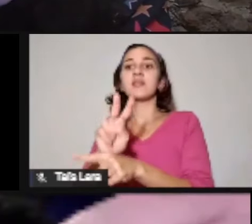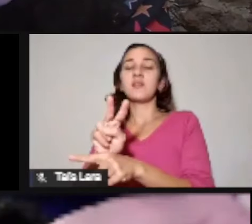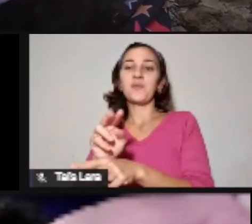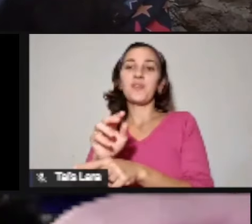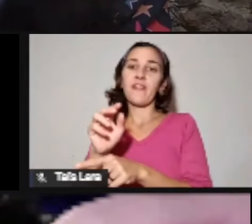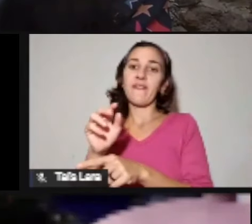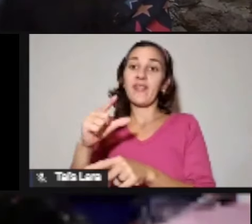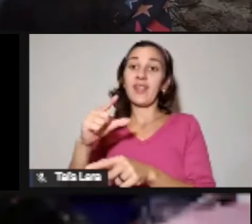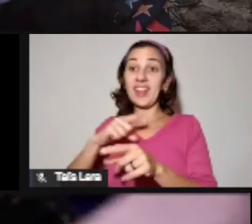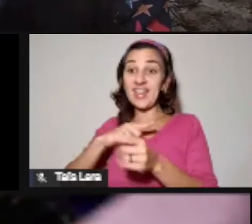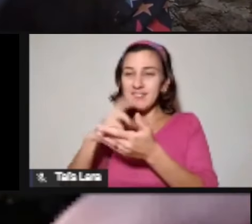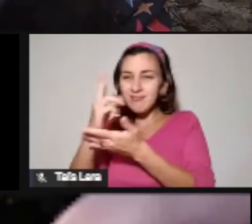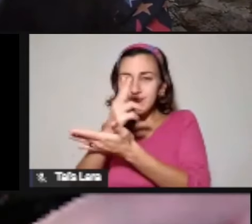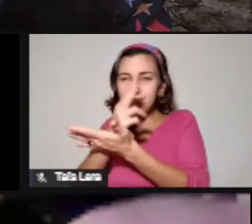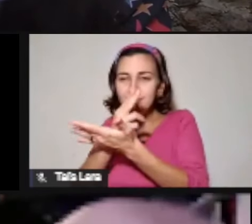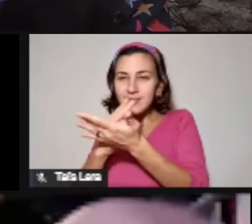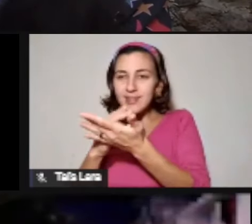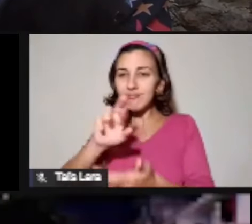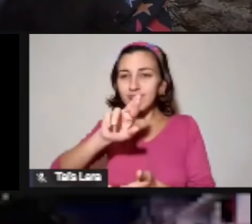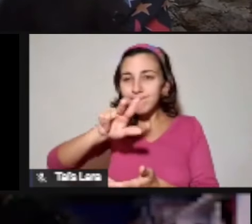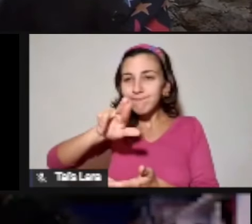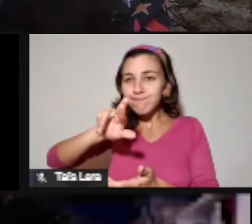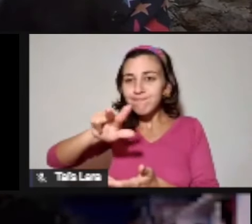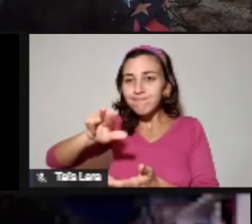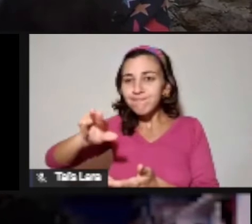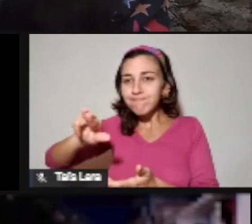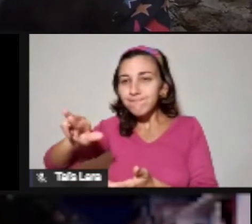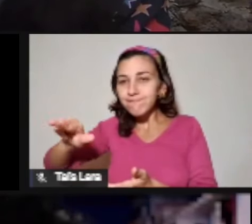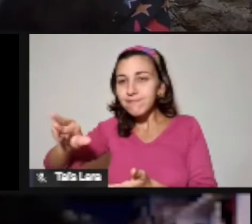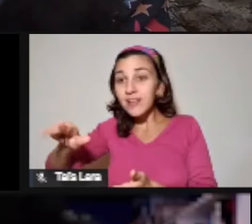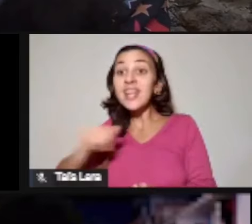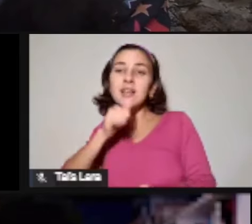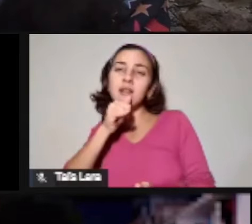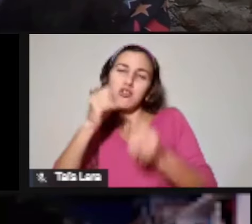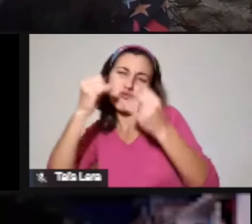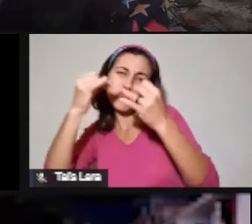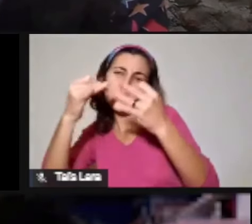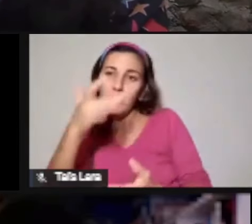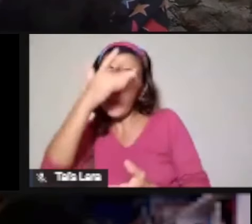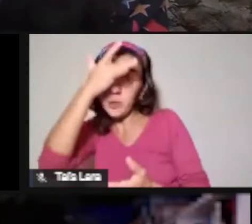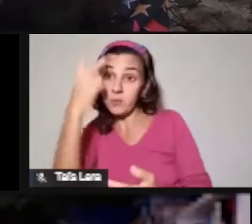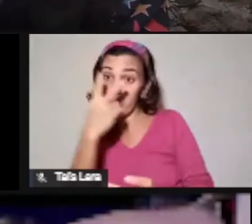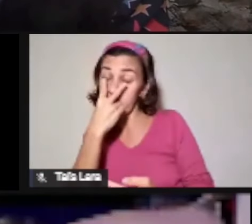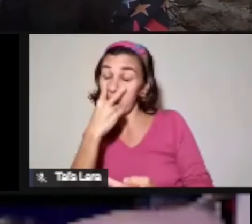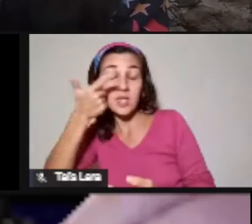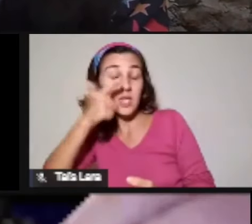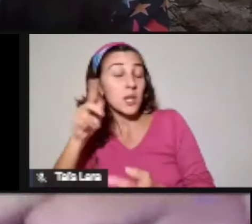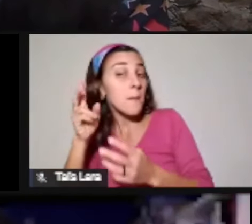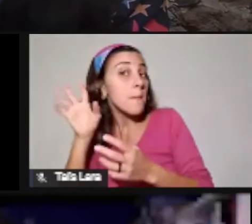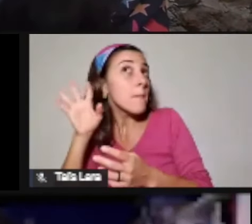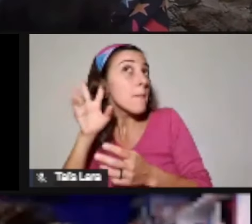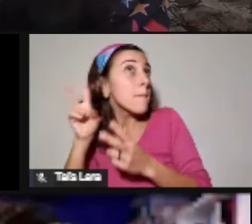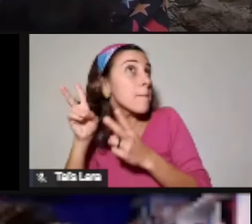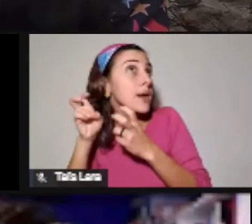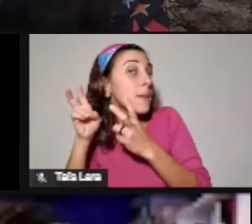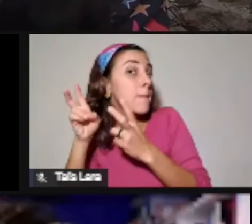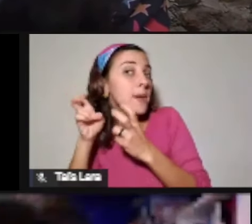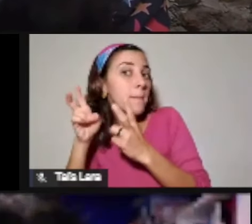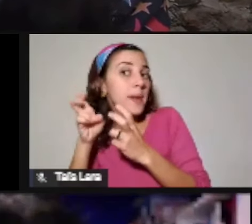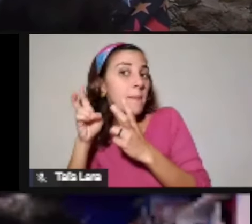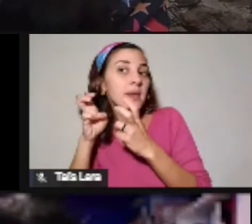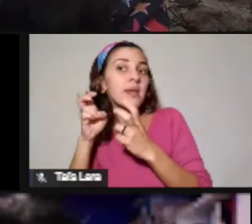outro. Só pensando em quem não né, os cegos isso. Aqui, que a gente vai falando aqui aonde? Aqui ao lado. Isso